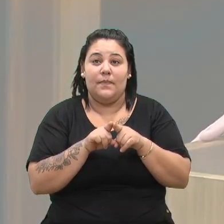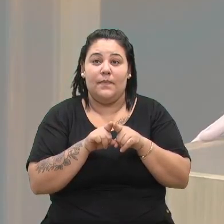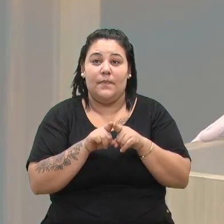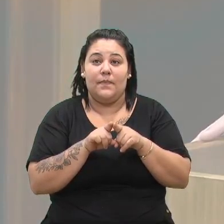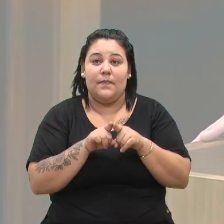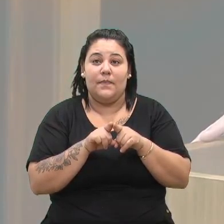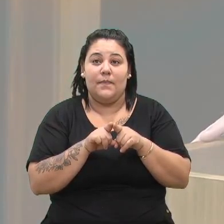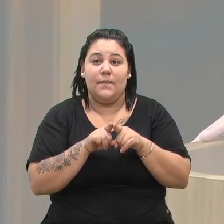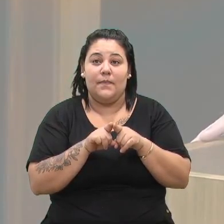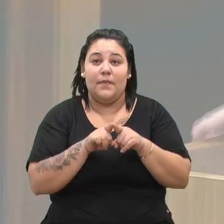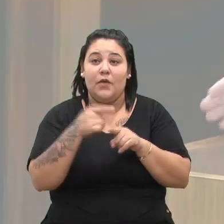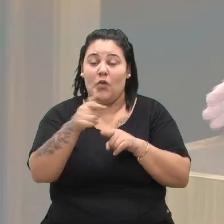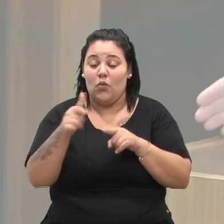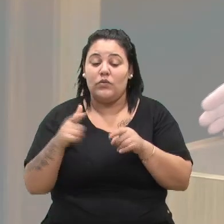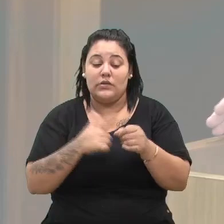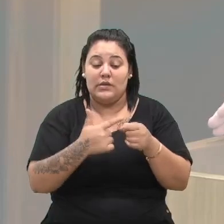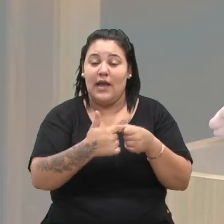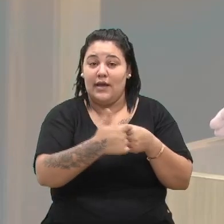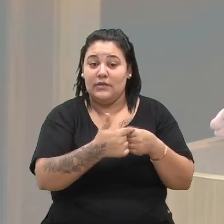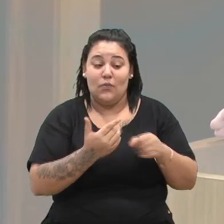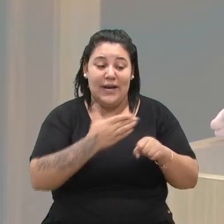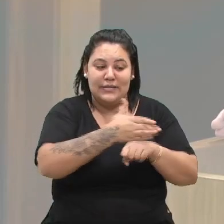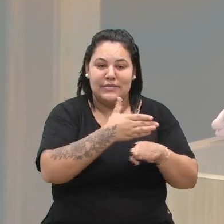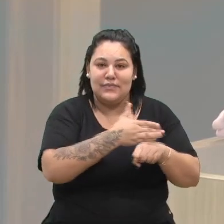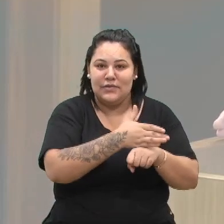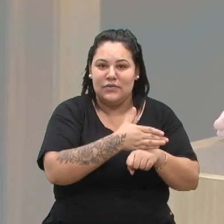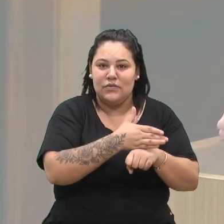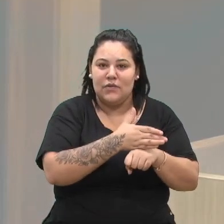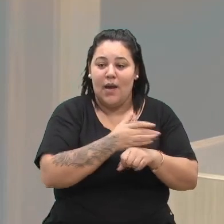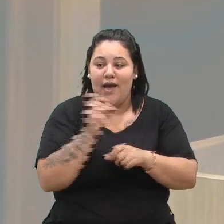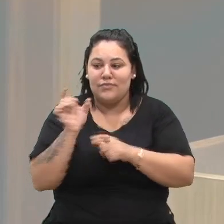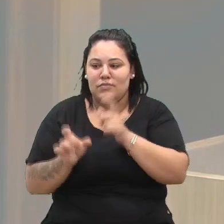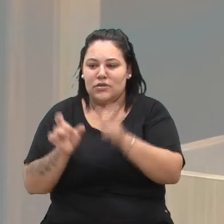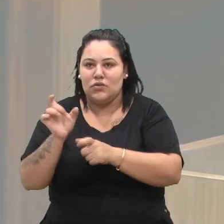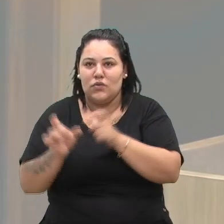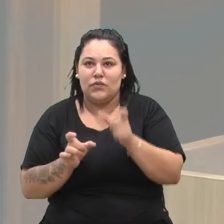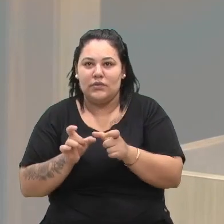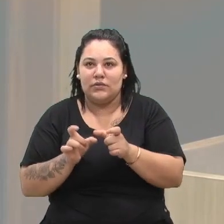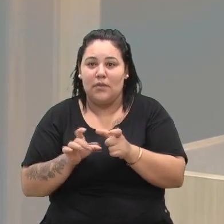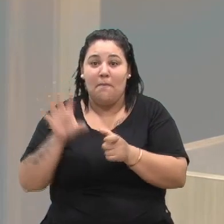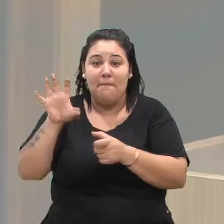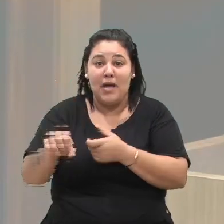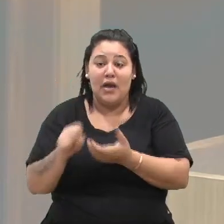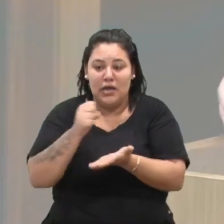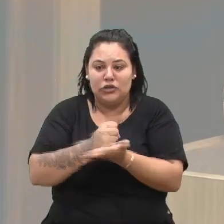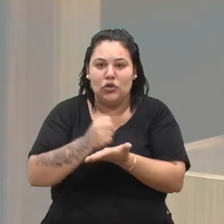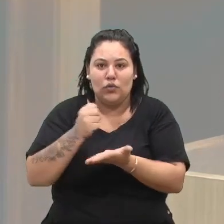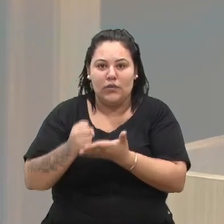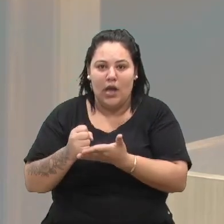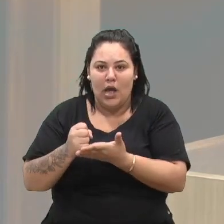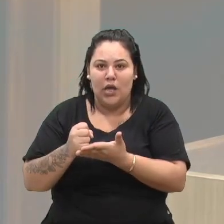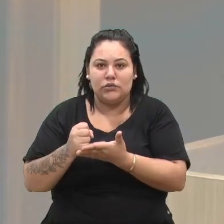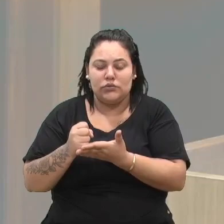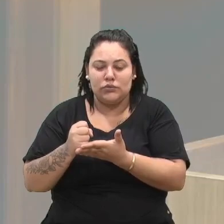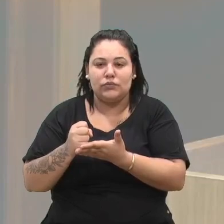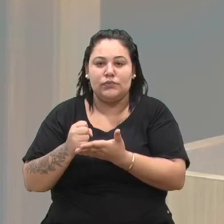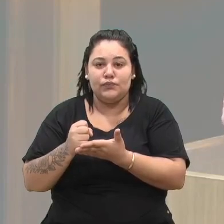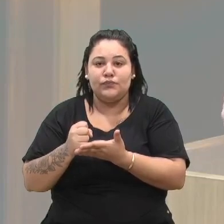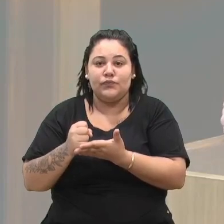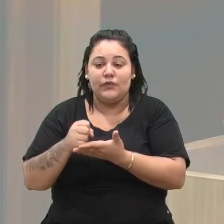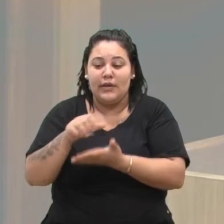outras cidades, integrantes de organizações criminosas também teriam capturado contratos na área de coleta de lixo e